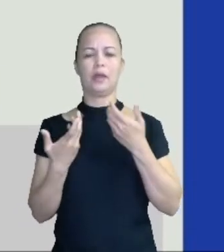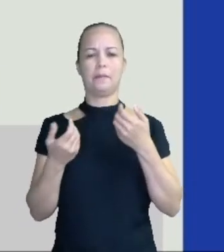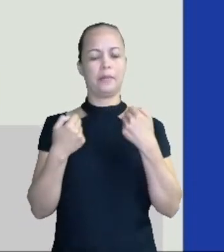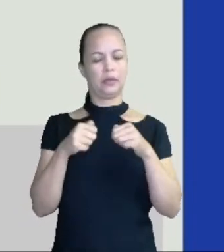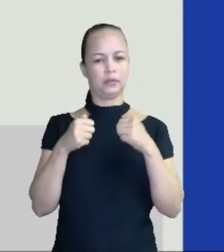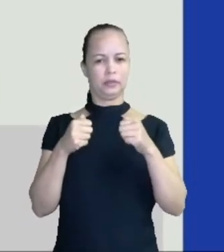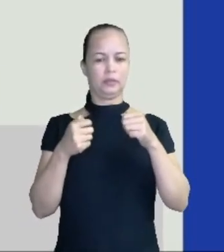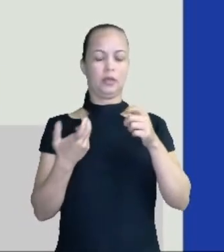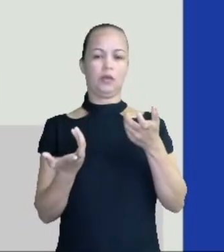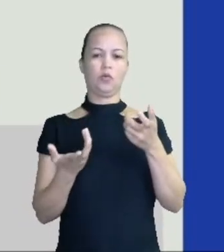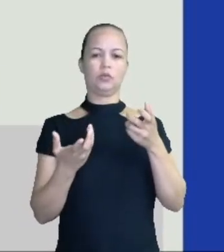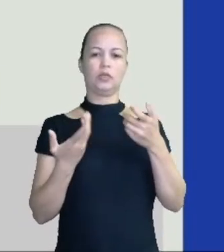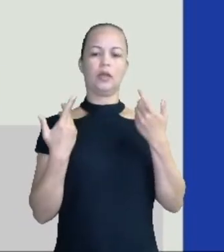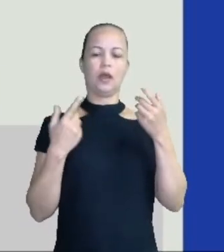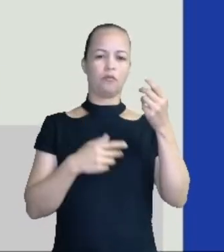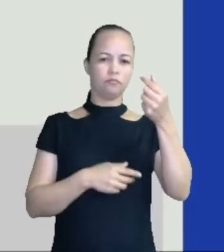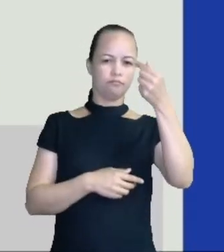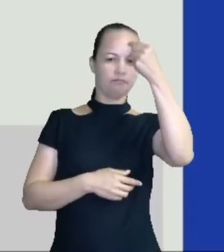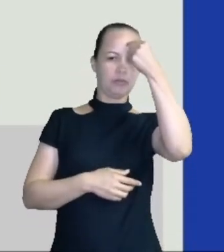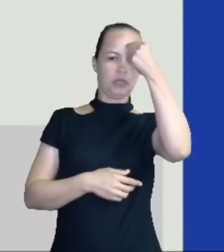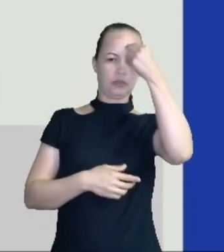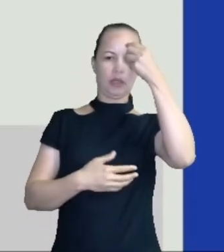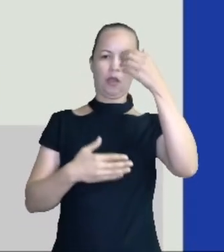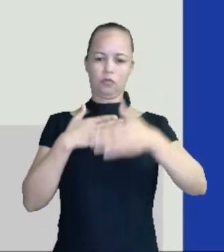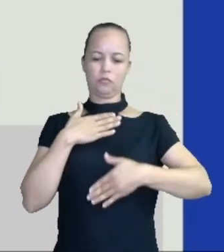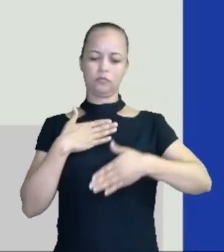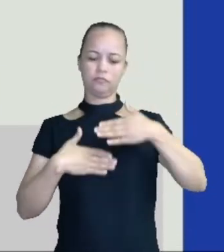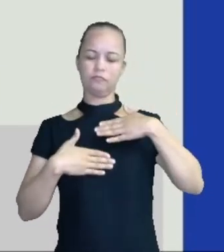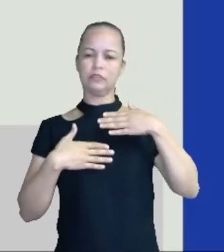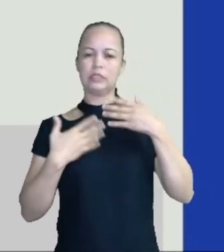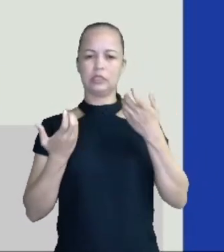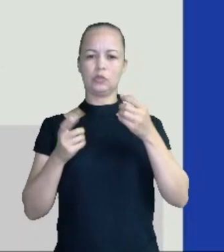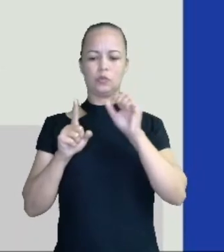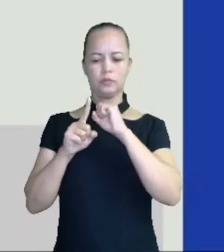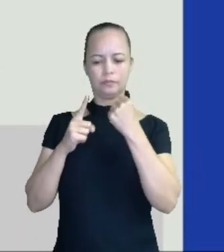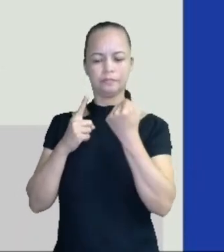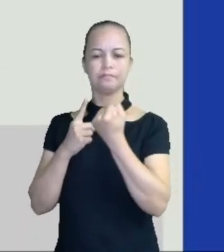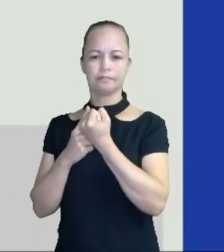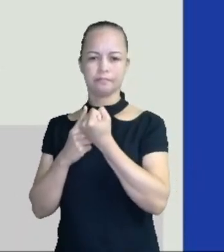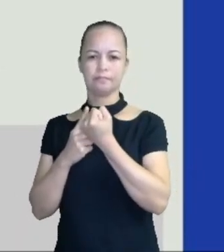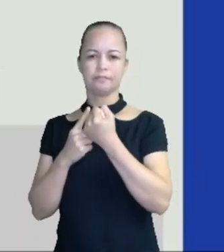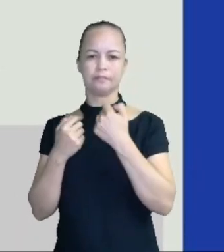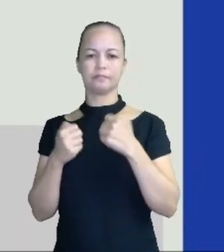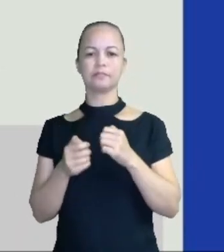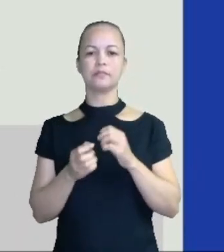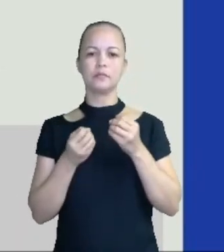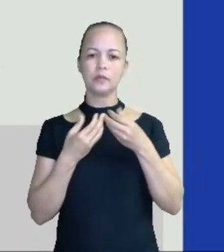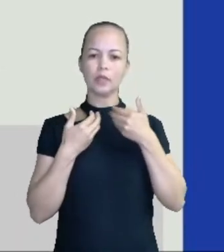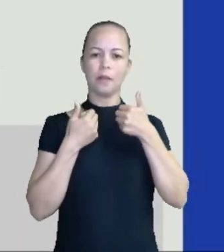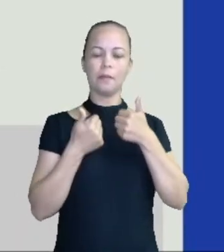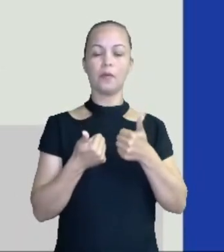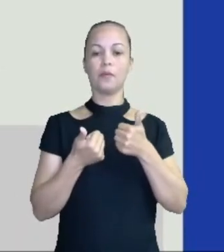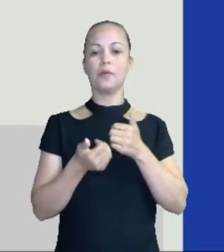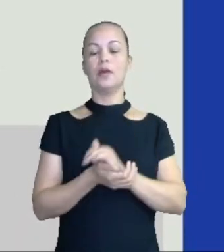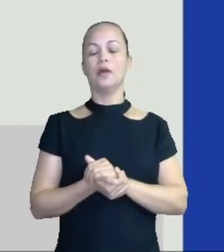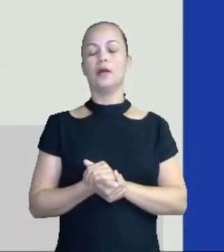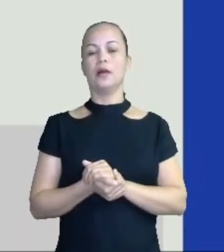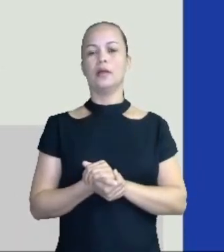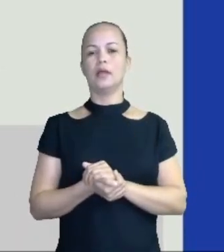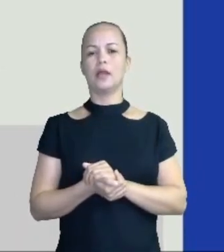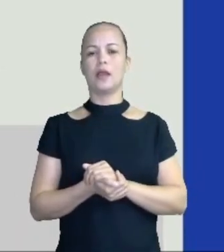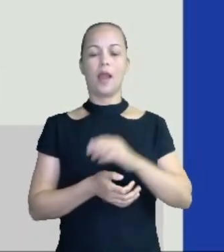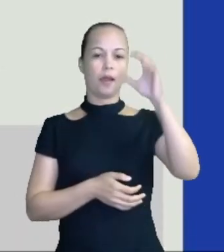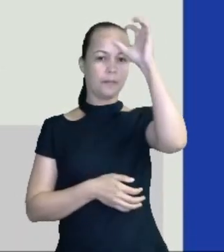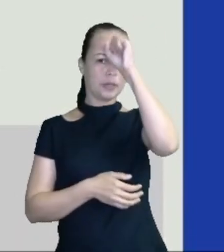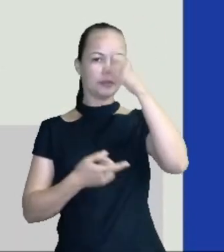nosso bem-estar físico, mental e social. Nós também aprendemos que qualquer alteração